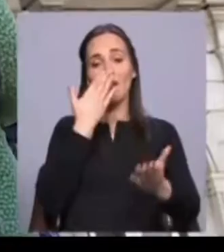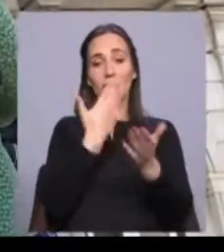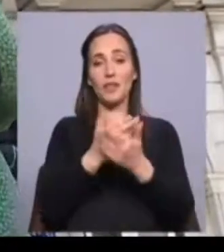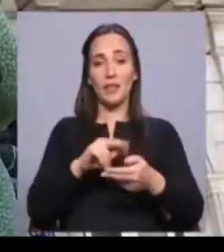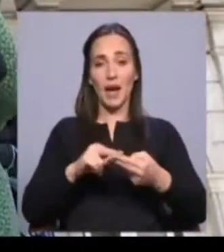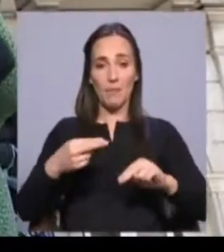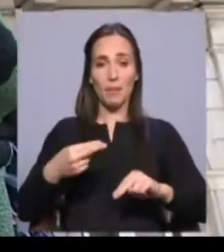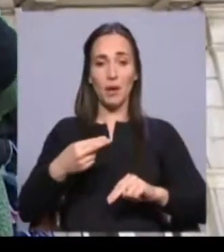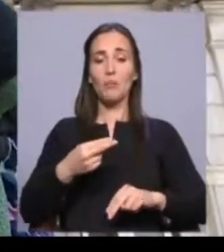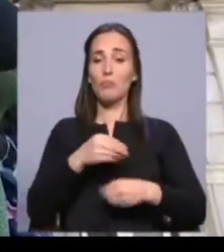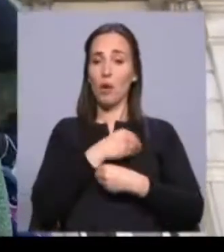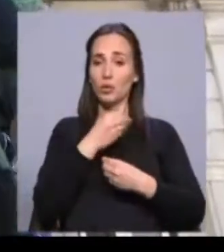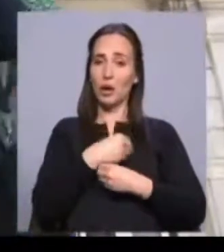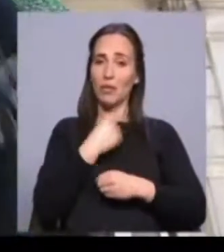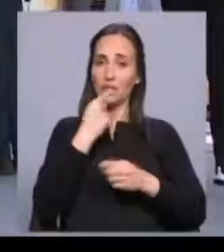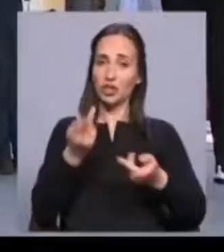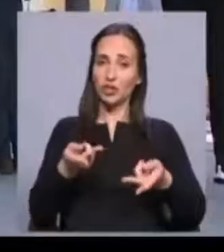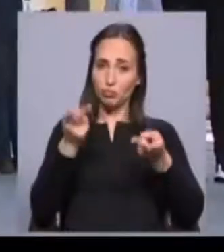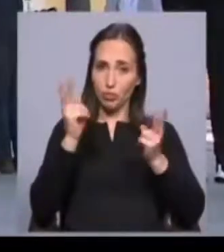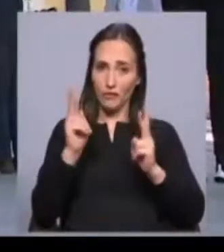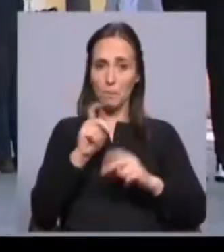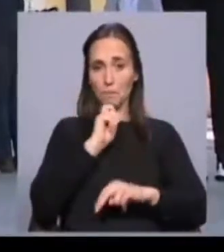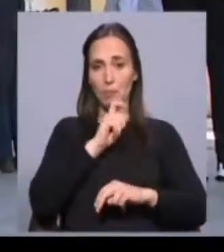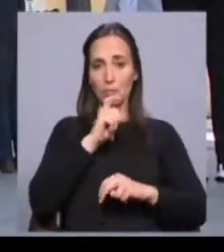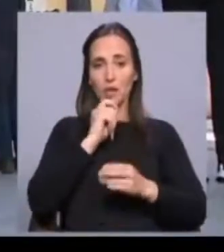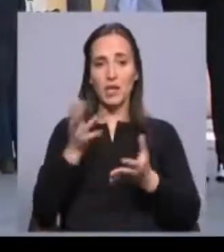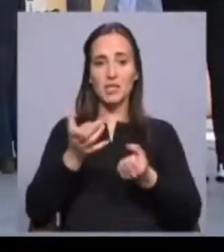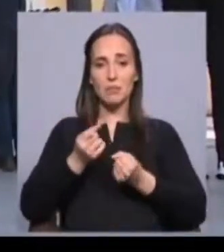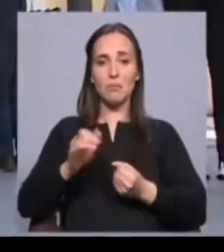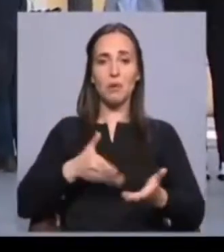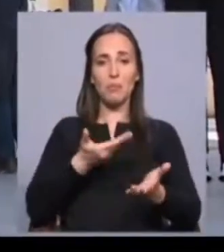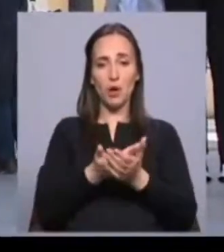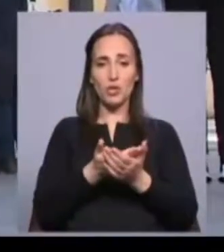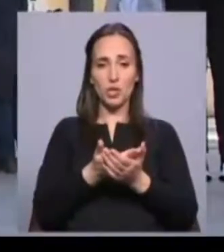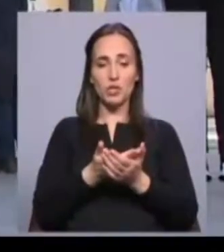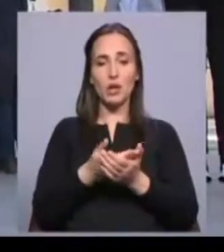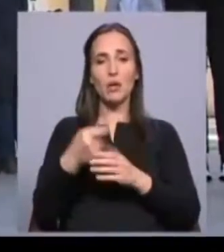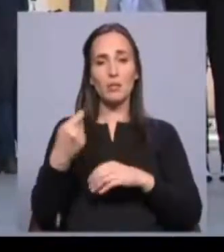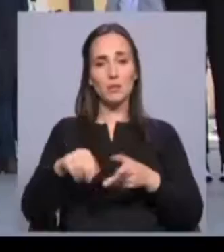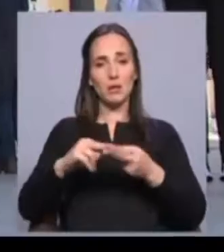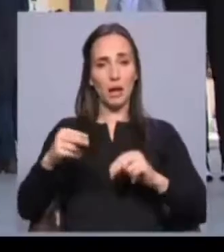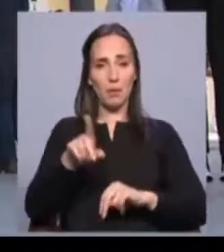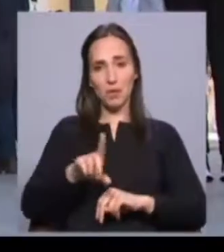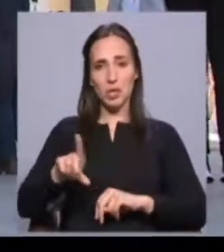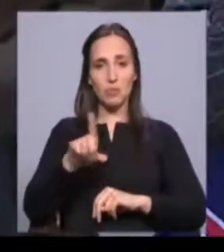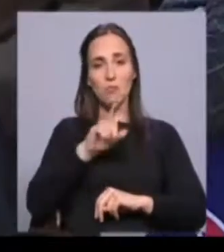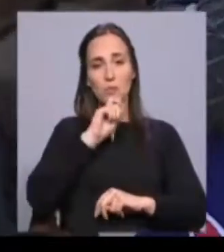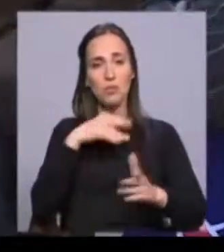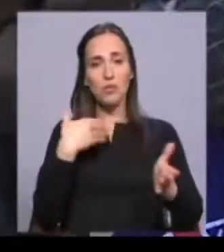Bloco garante estar disponível para acolher propostas do Executivo de Moedas para tornar